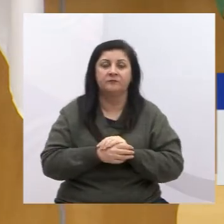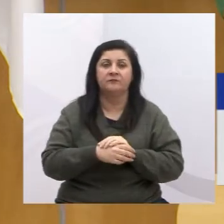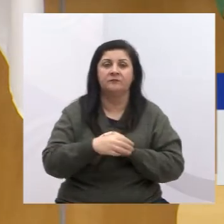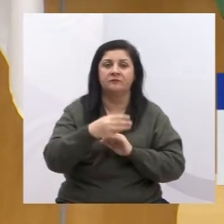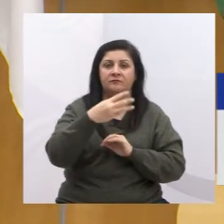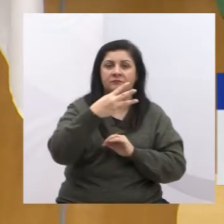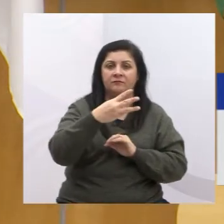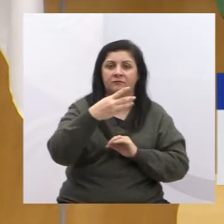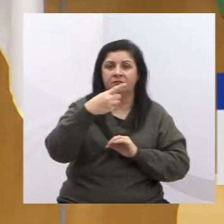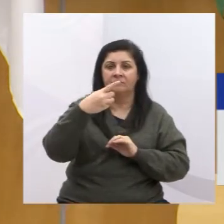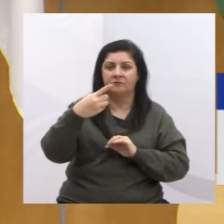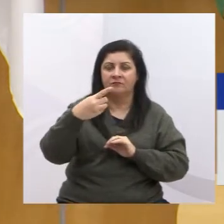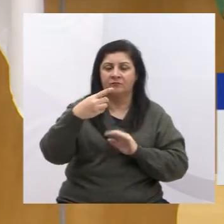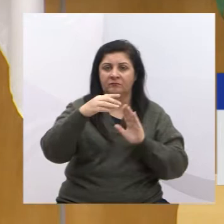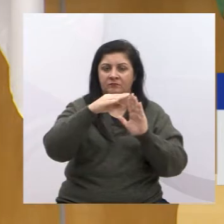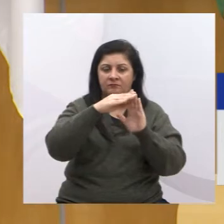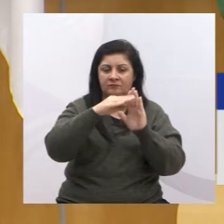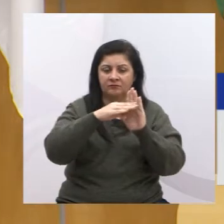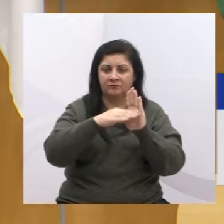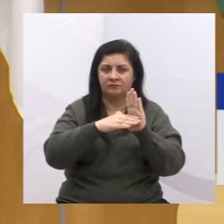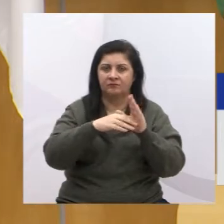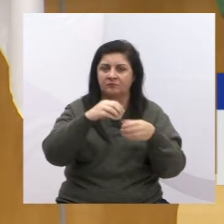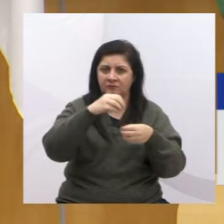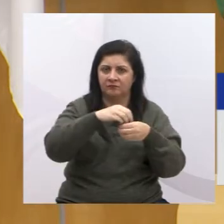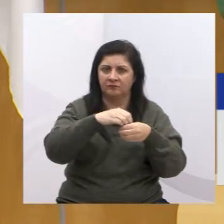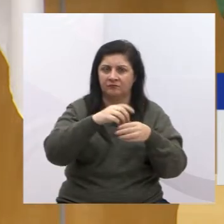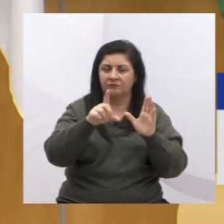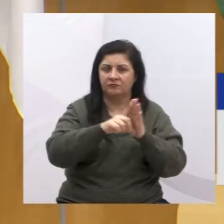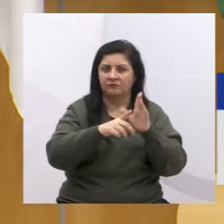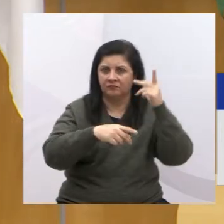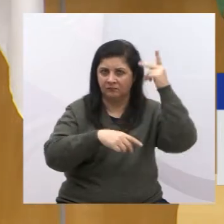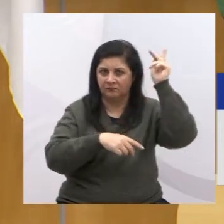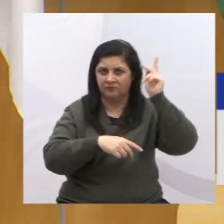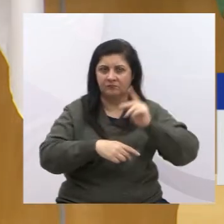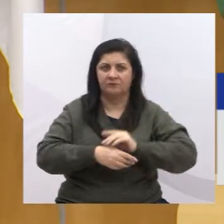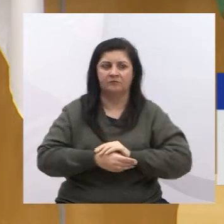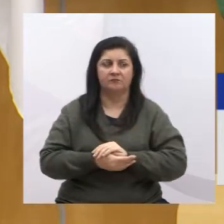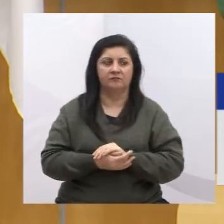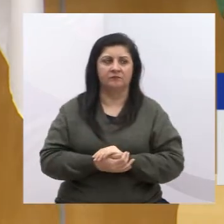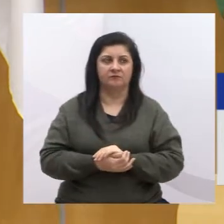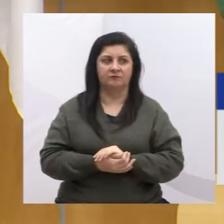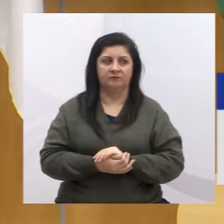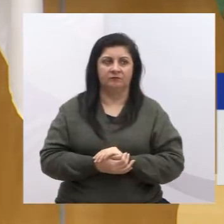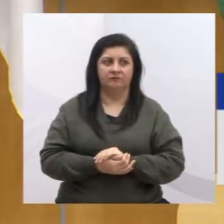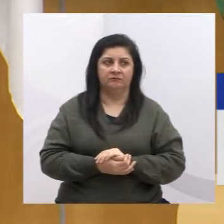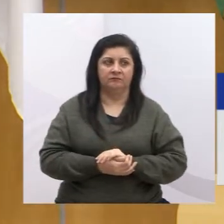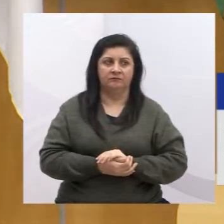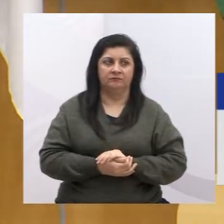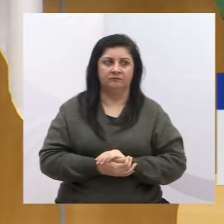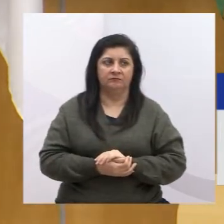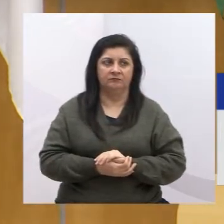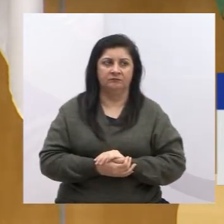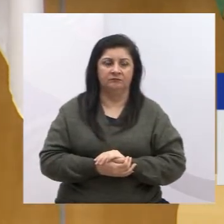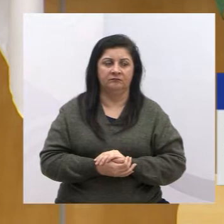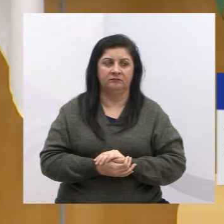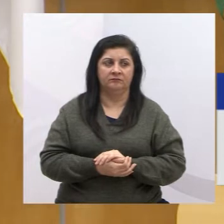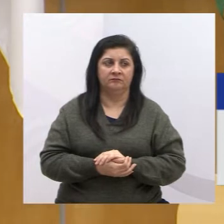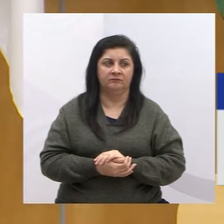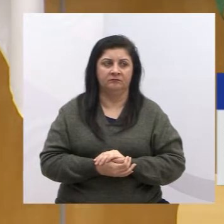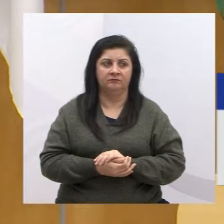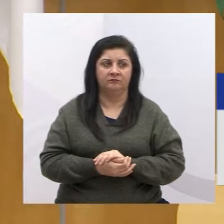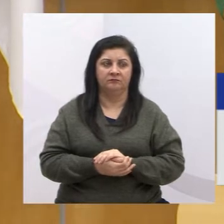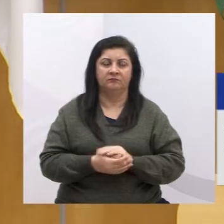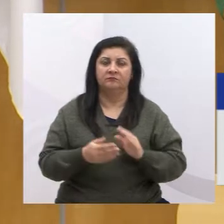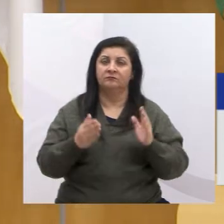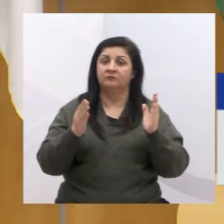16 itens estavam na lei 5.914 de 2015, que é a lei de minha autoria, lei do lixo zero, e hoje a